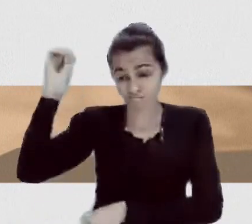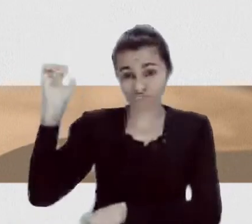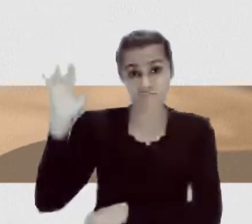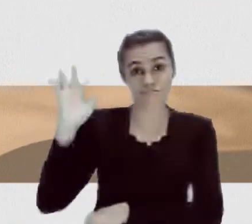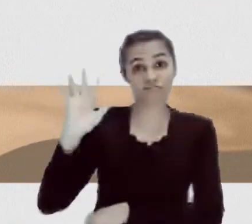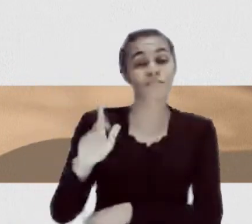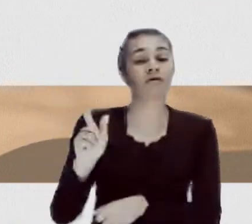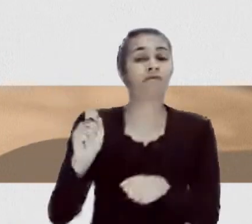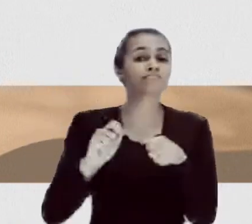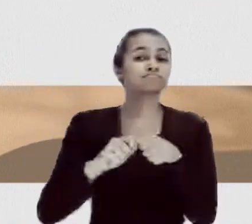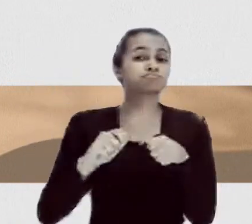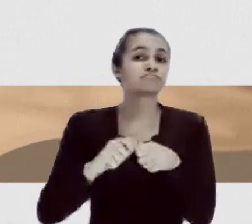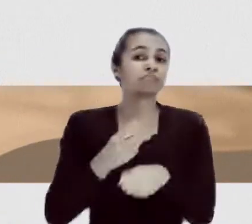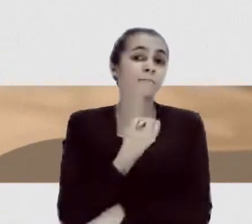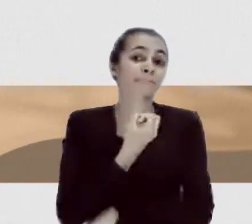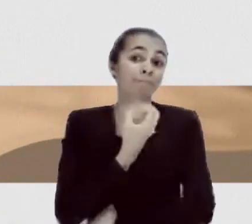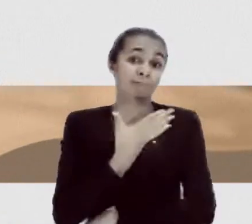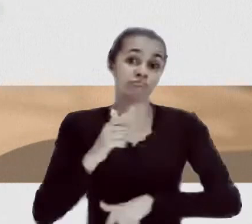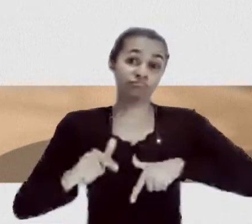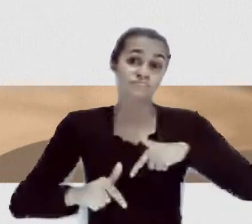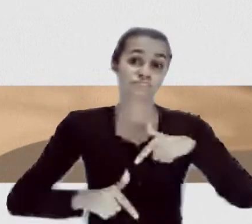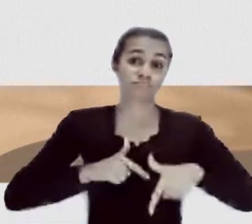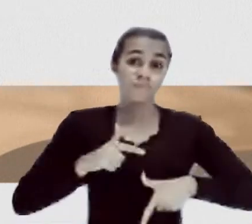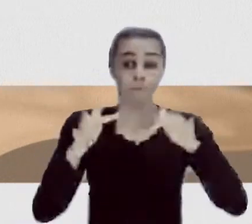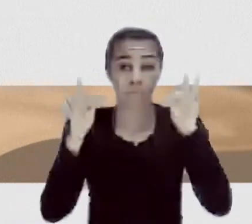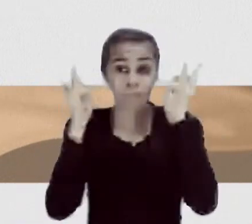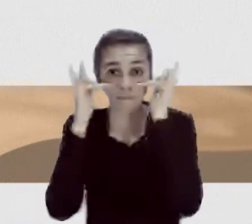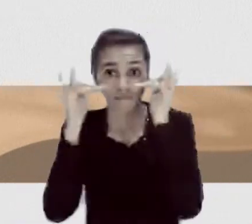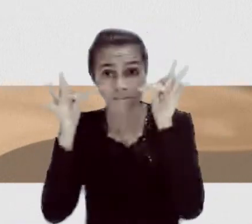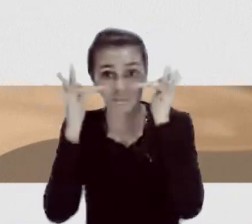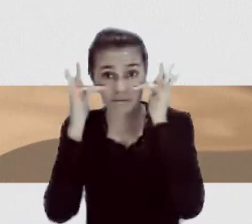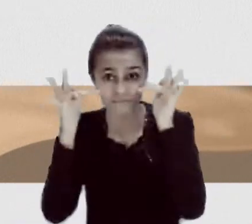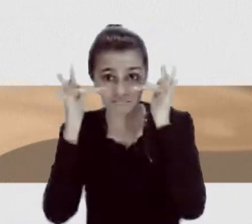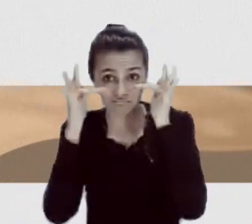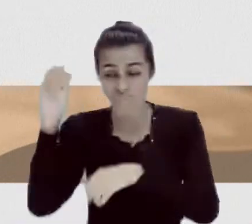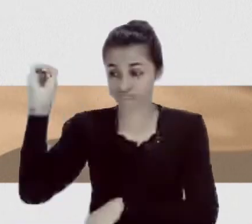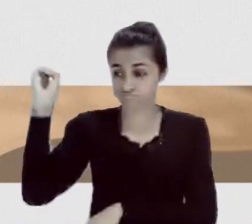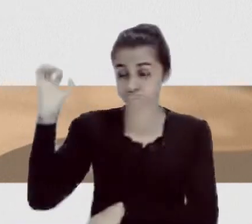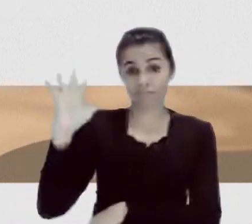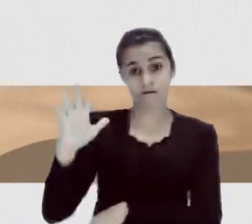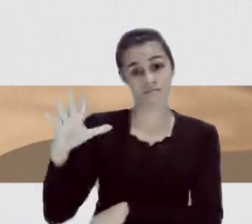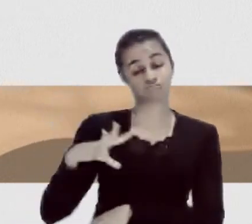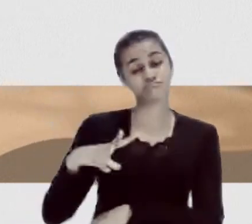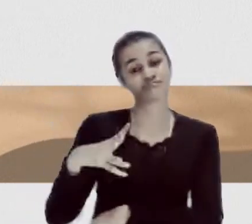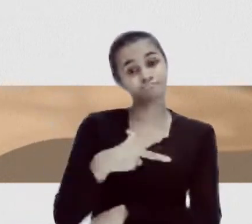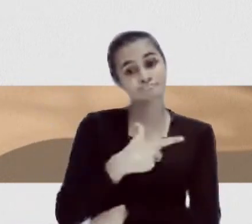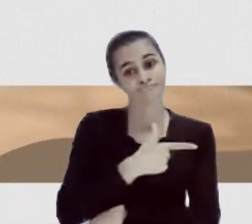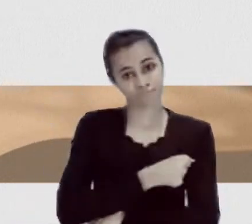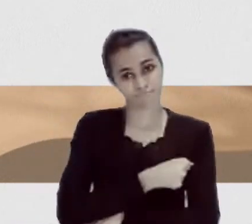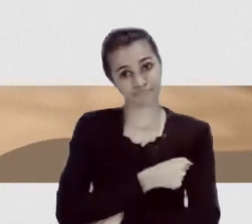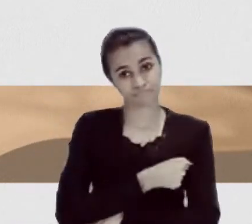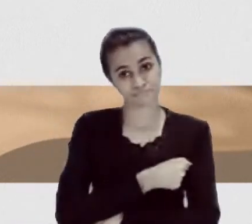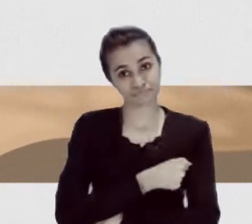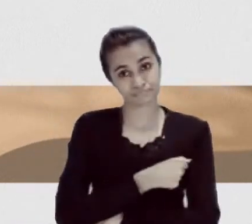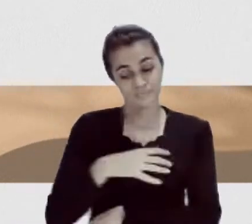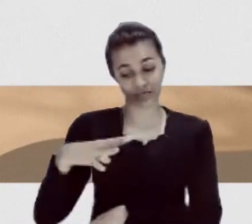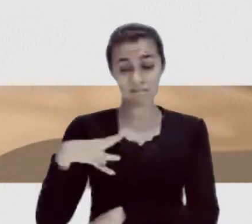como testemunho da salvação pela graça. Essa sequência, salvação